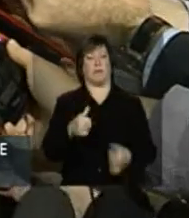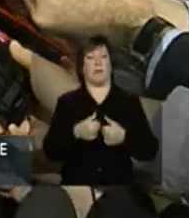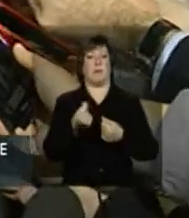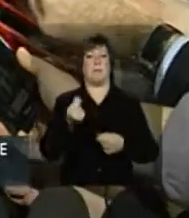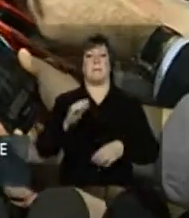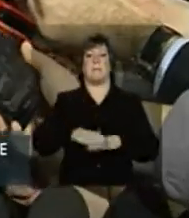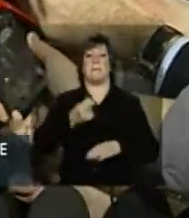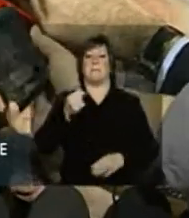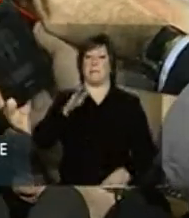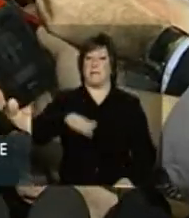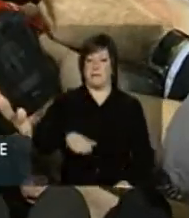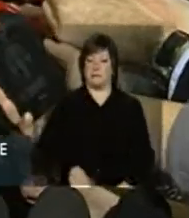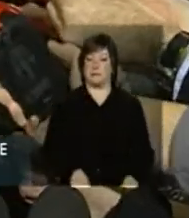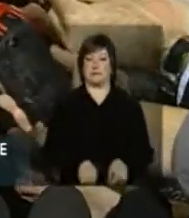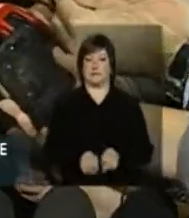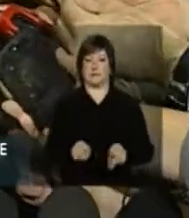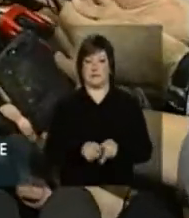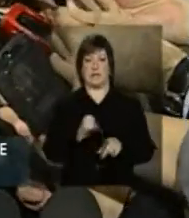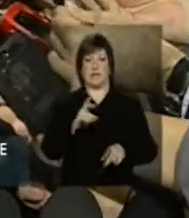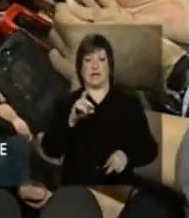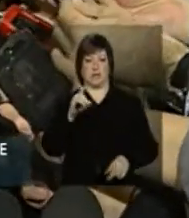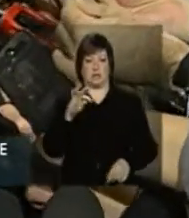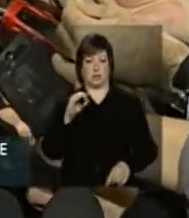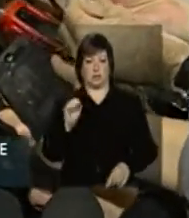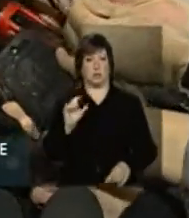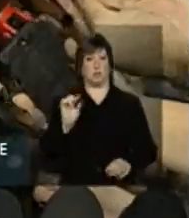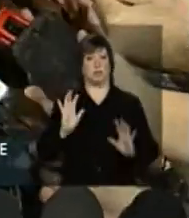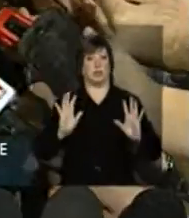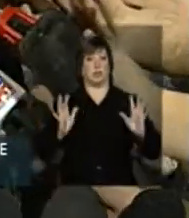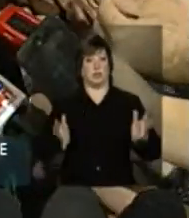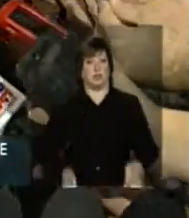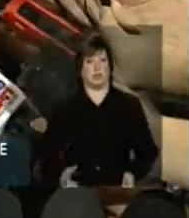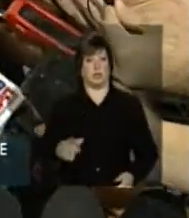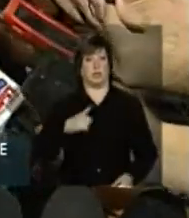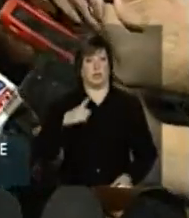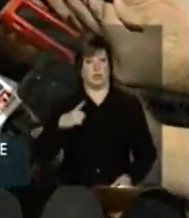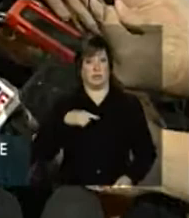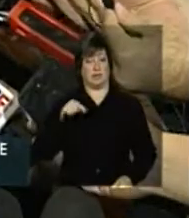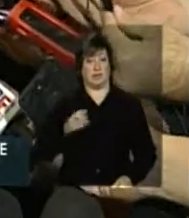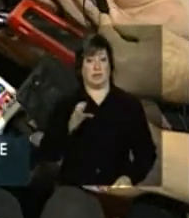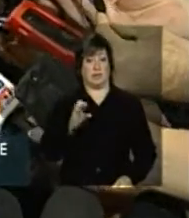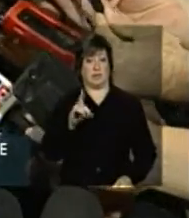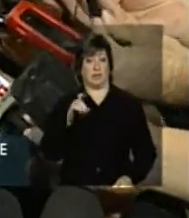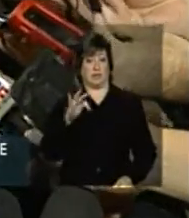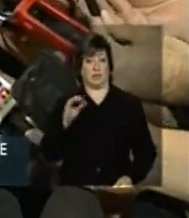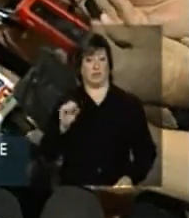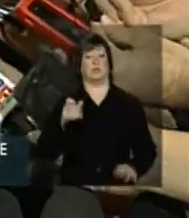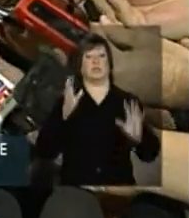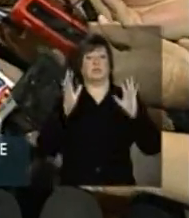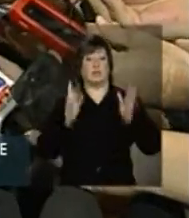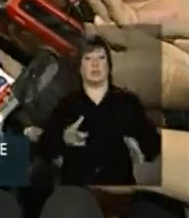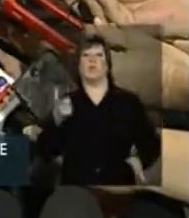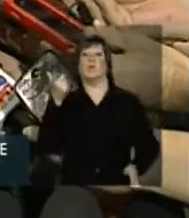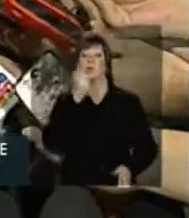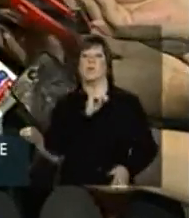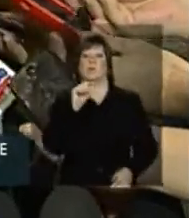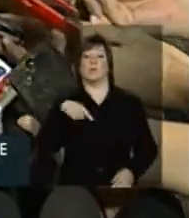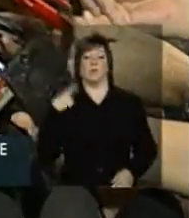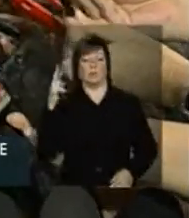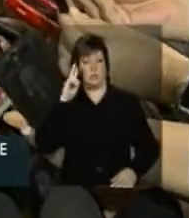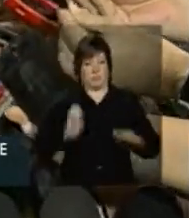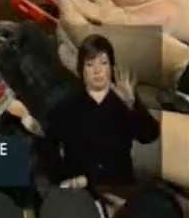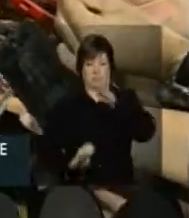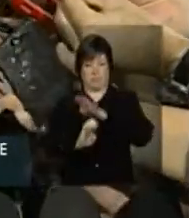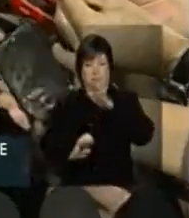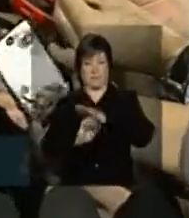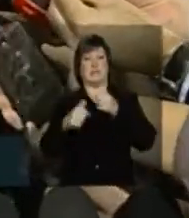como também os créditos já destinados pelo BNDES, já tomados pelas empresas, estarão